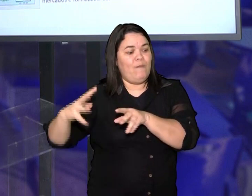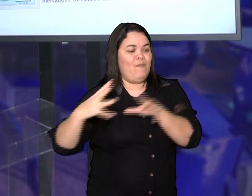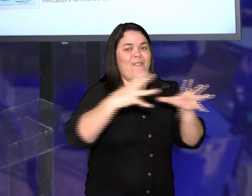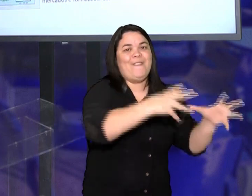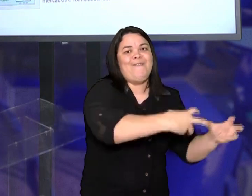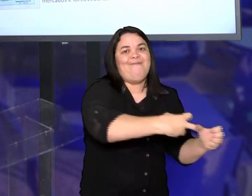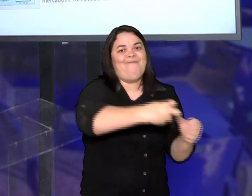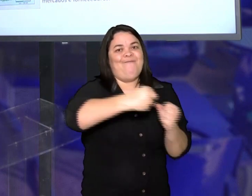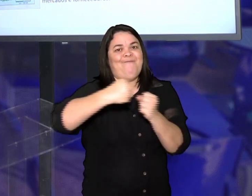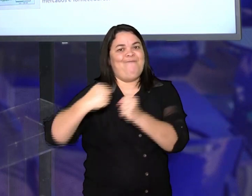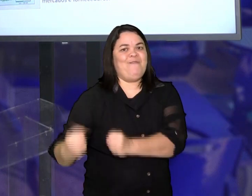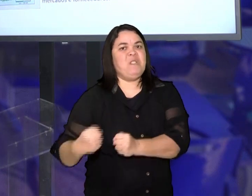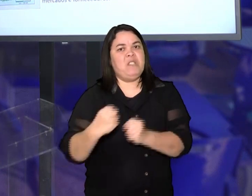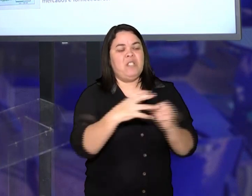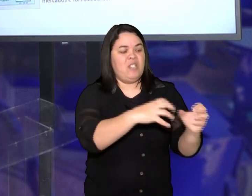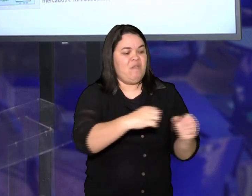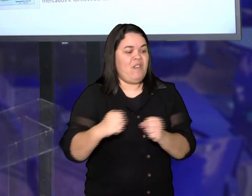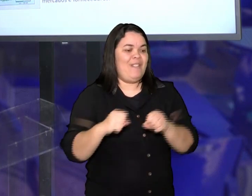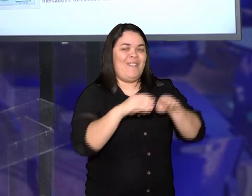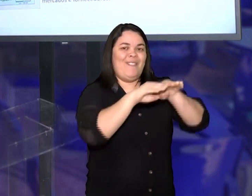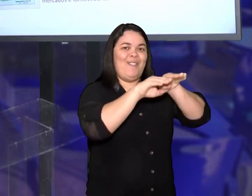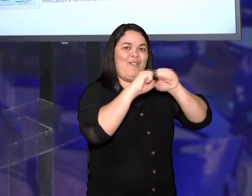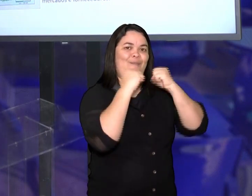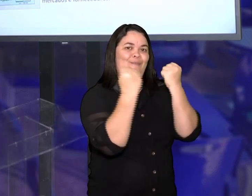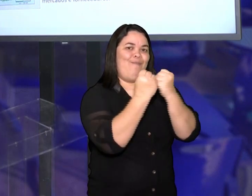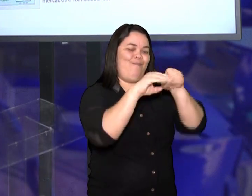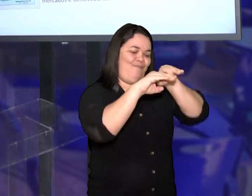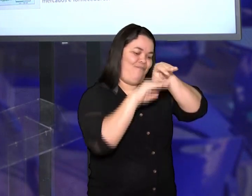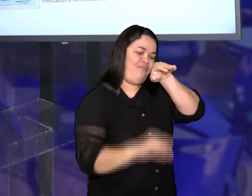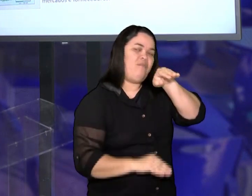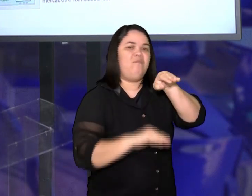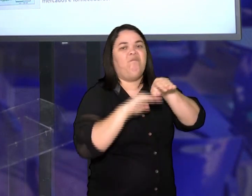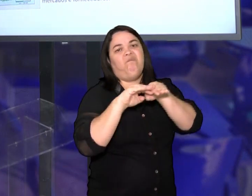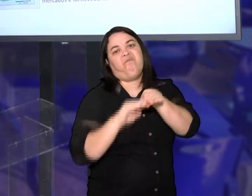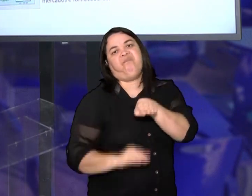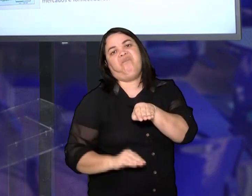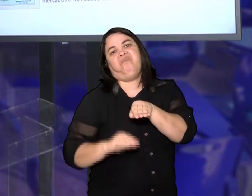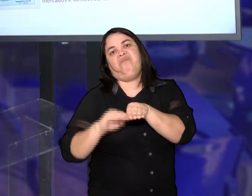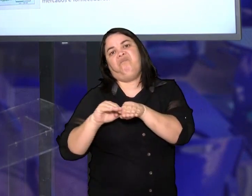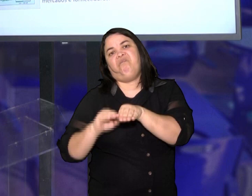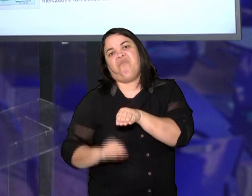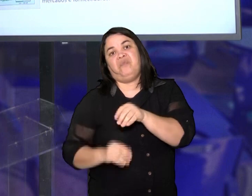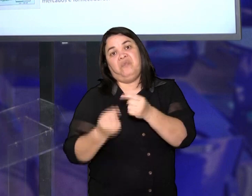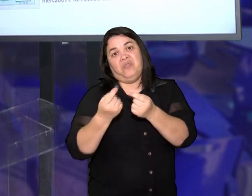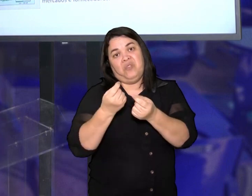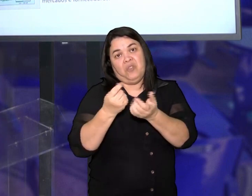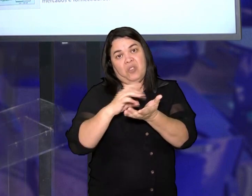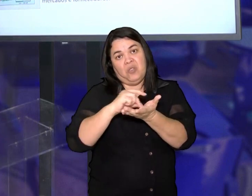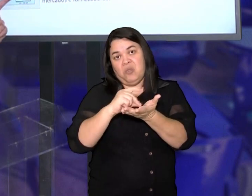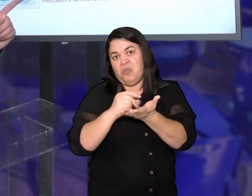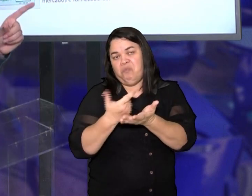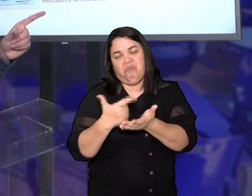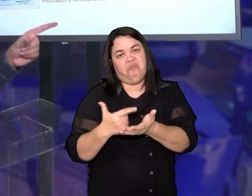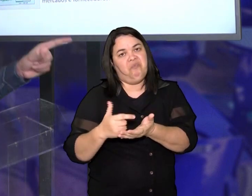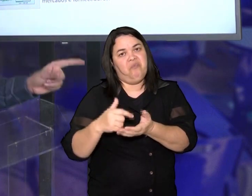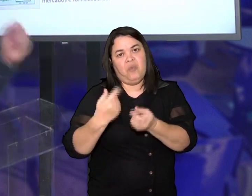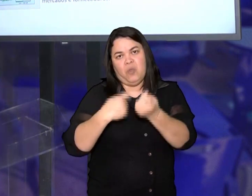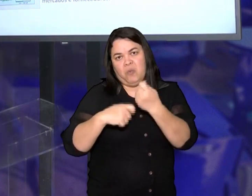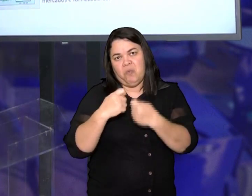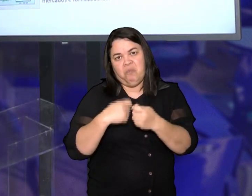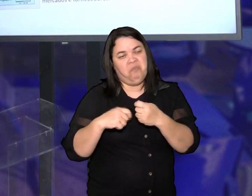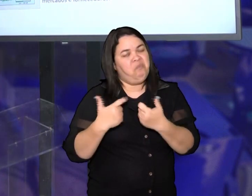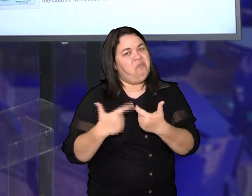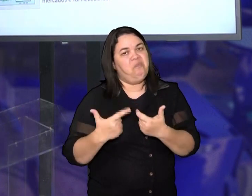especificamente grandes desigualdades sociais. Além disso, a economia da África fica voltada para o